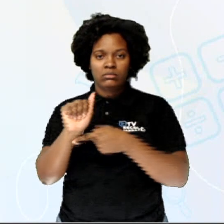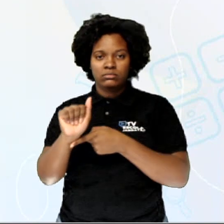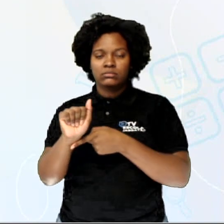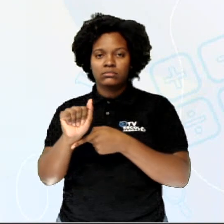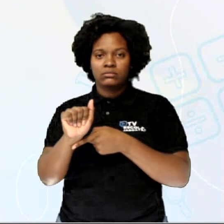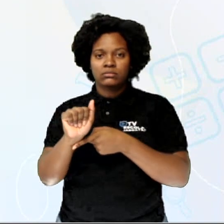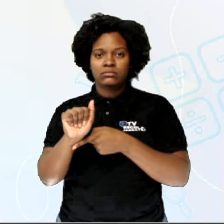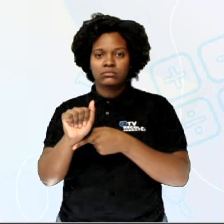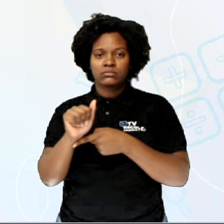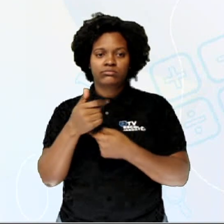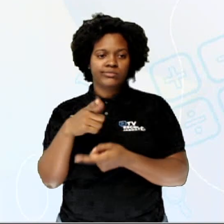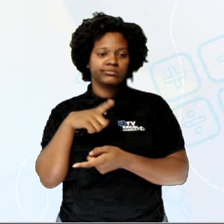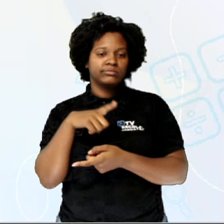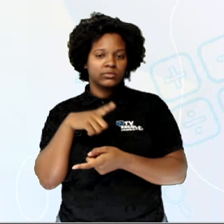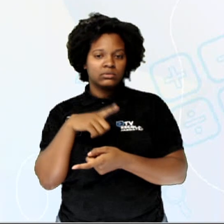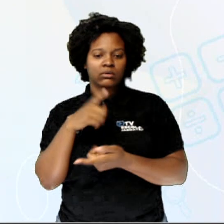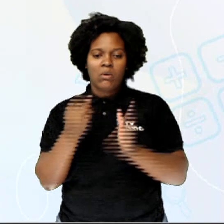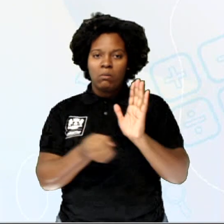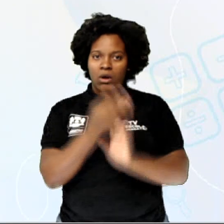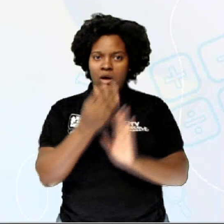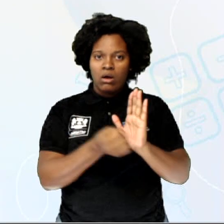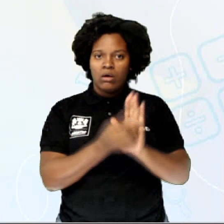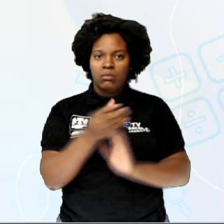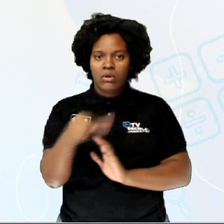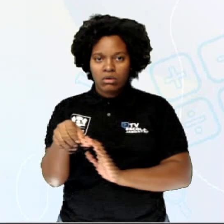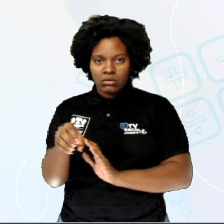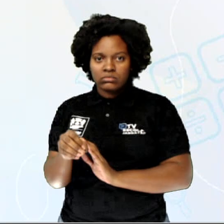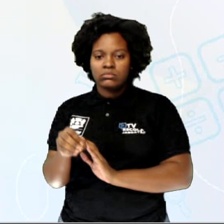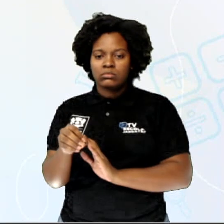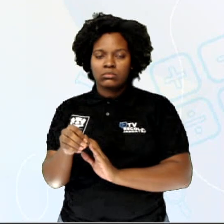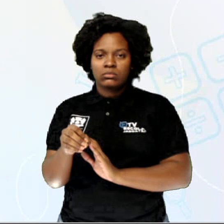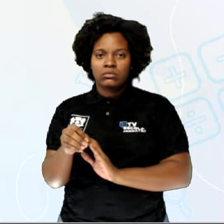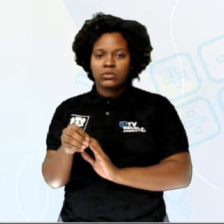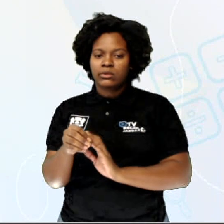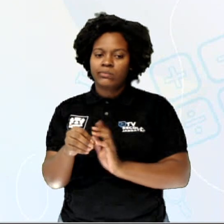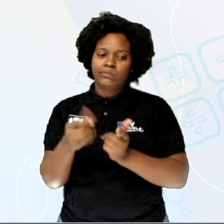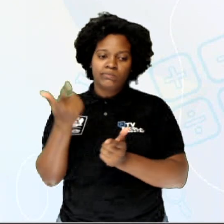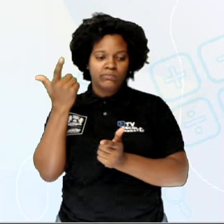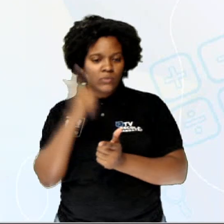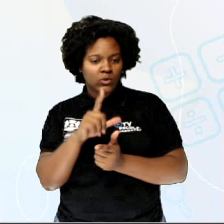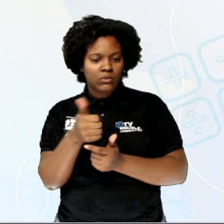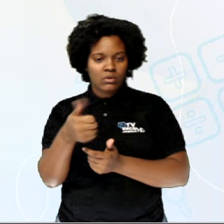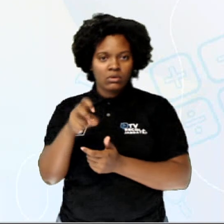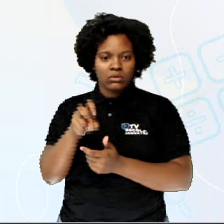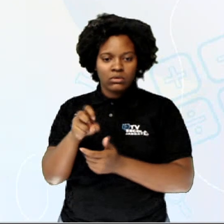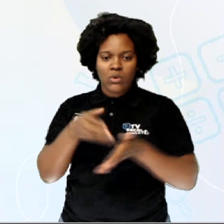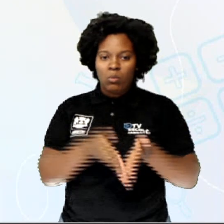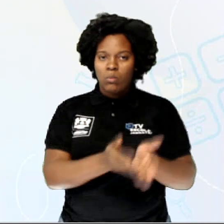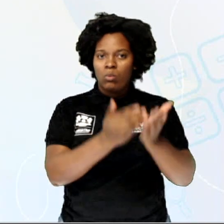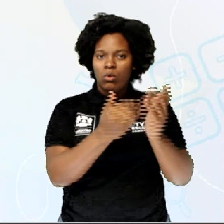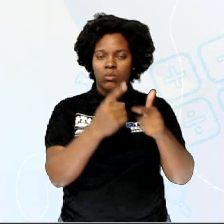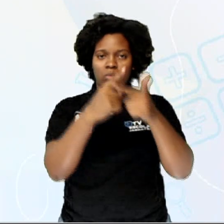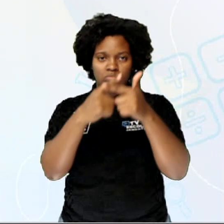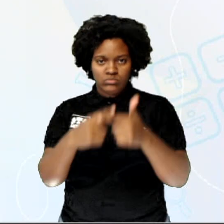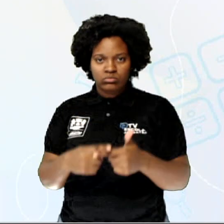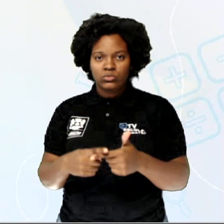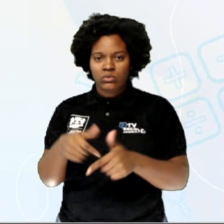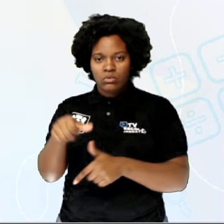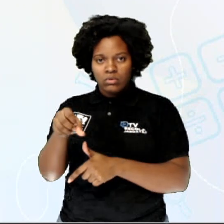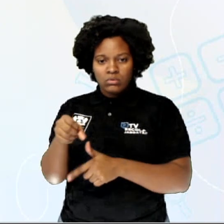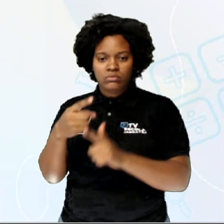90 minutos, a resposta está na letra D. Questão 12. Um barco pesqueiro tem uma produção de 15 toneladas